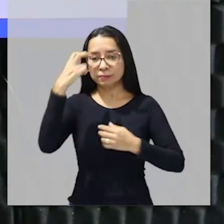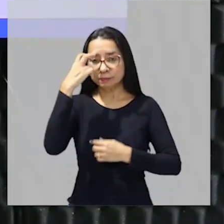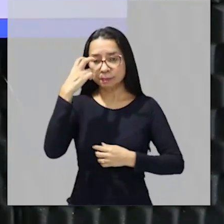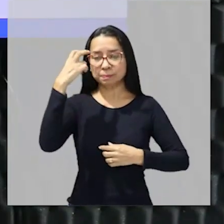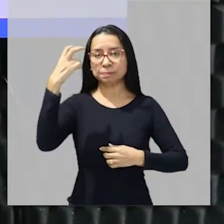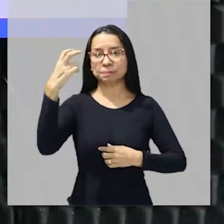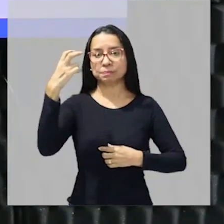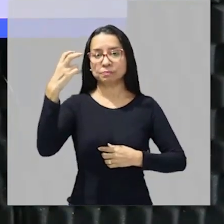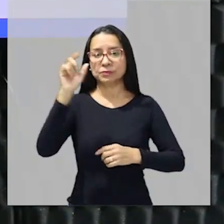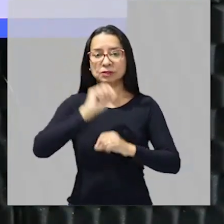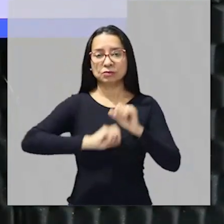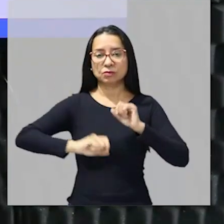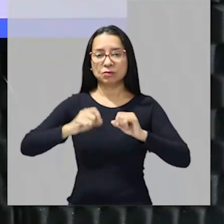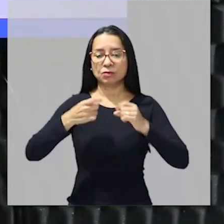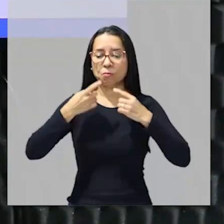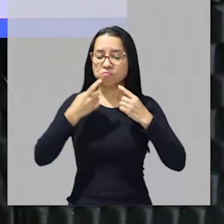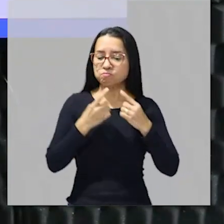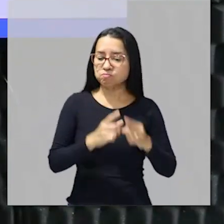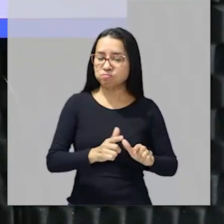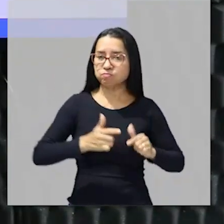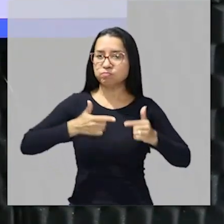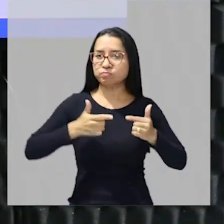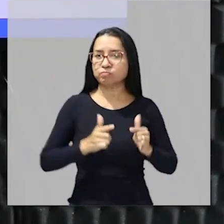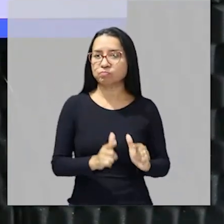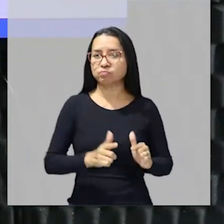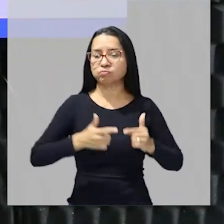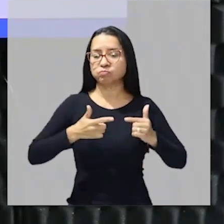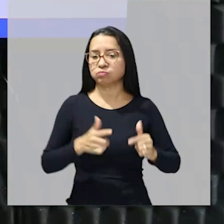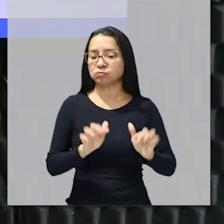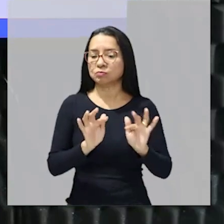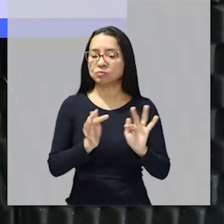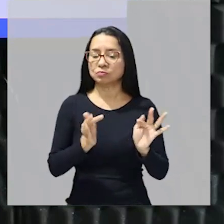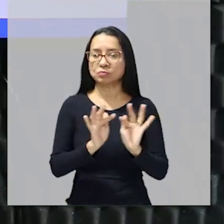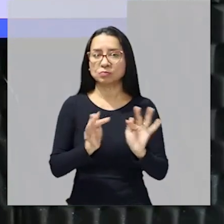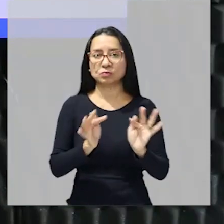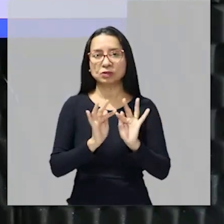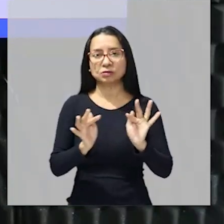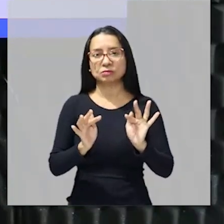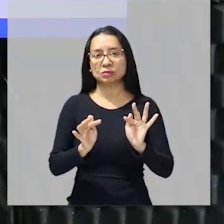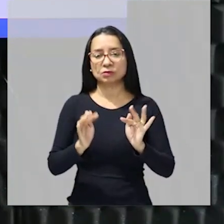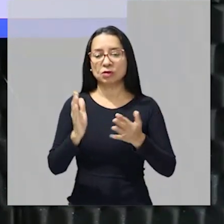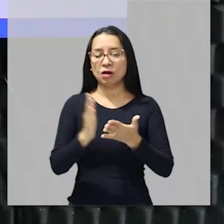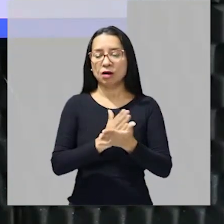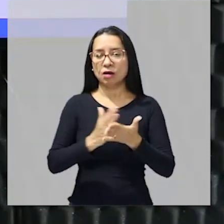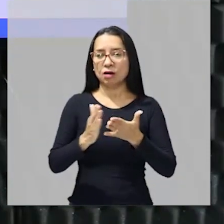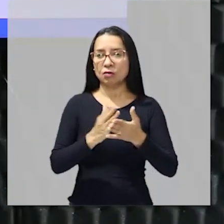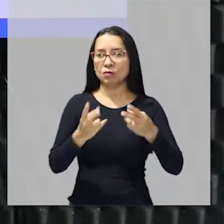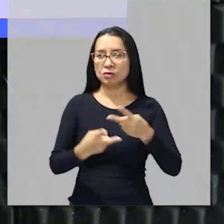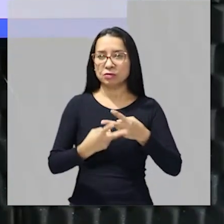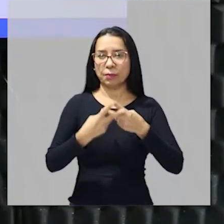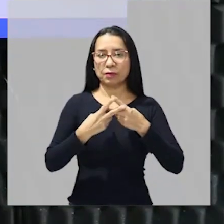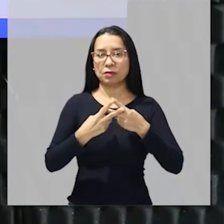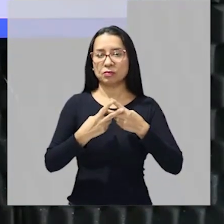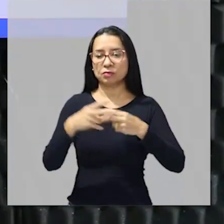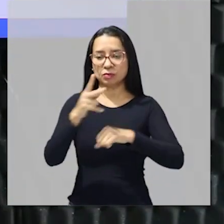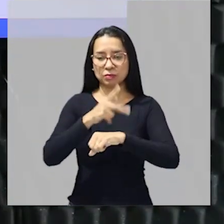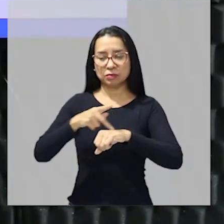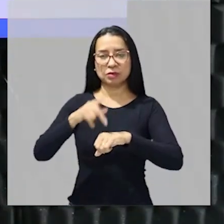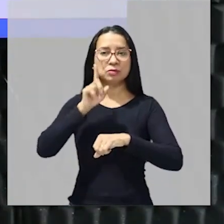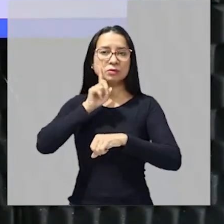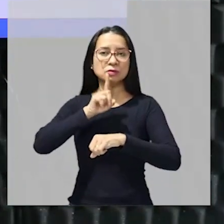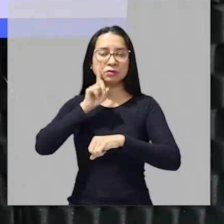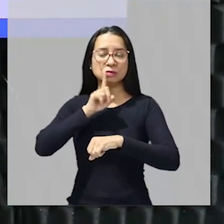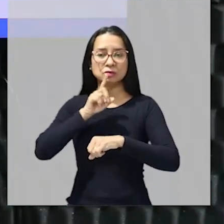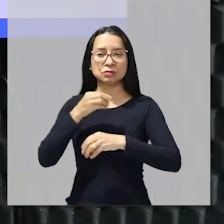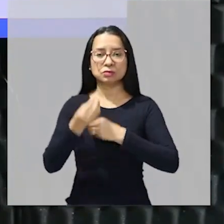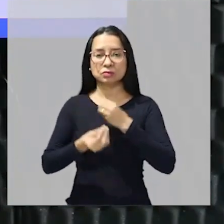intelectuais que foram perseguidos e simplesmente alguns deles presos nos Estados Unidos, como